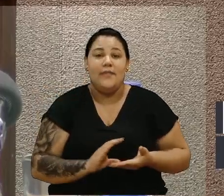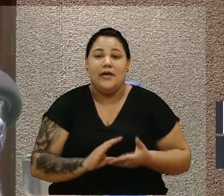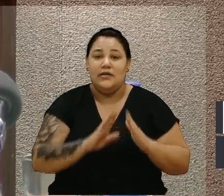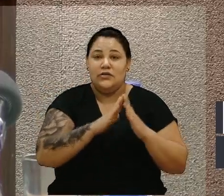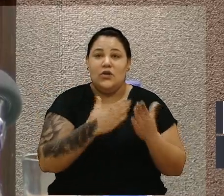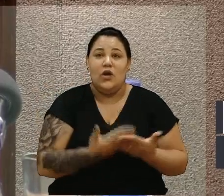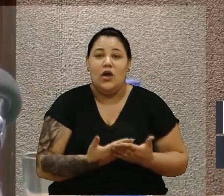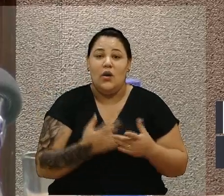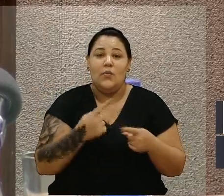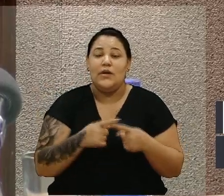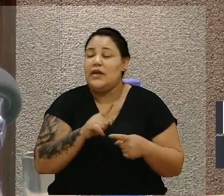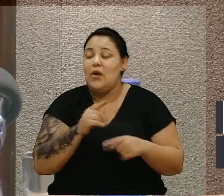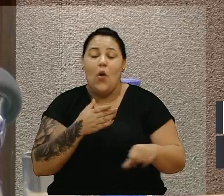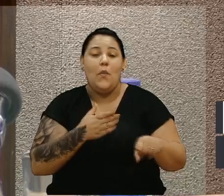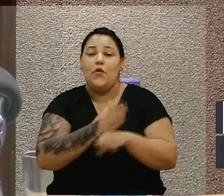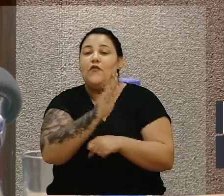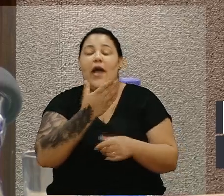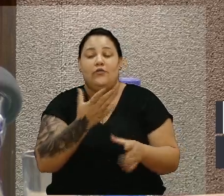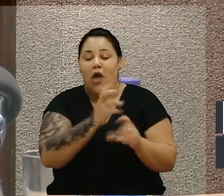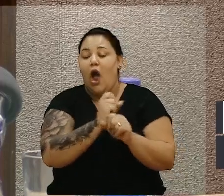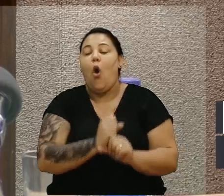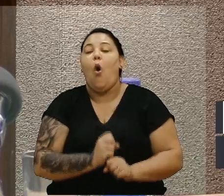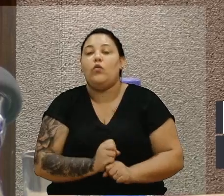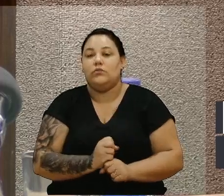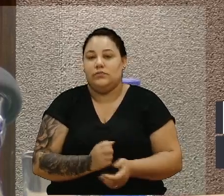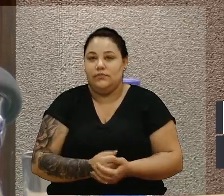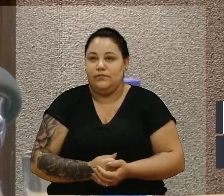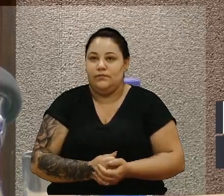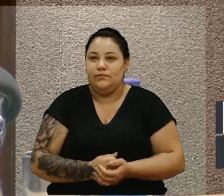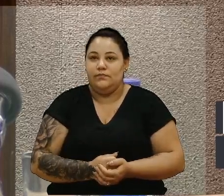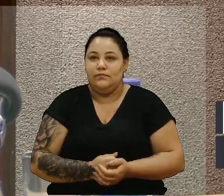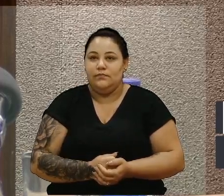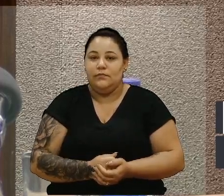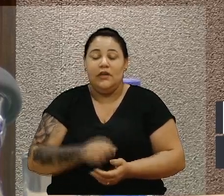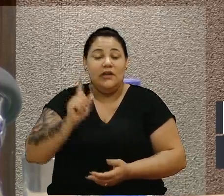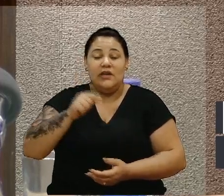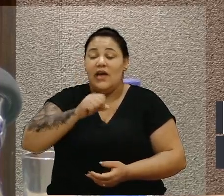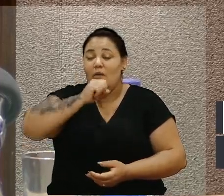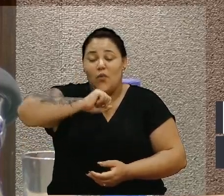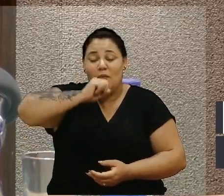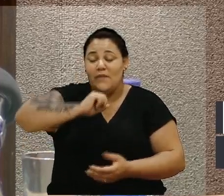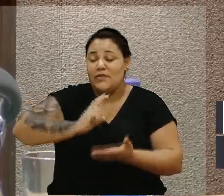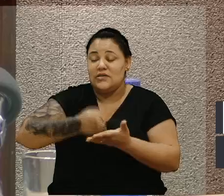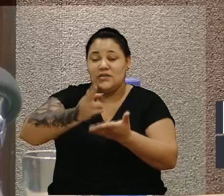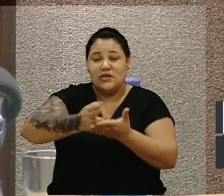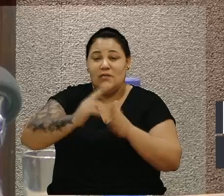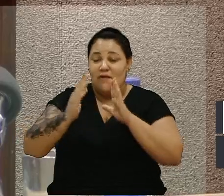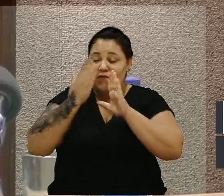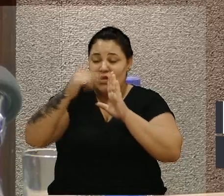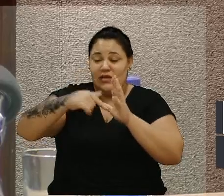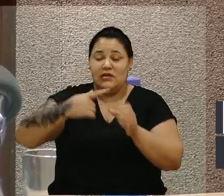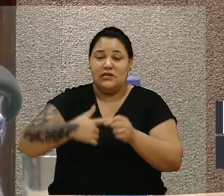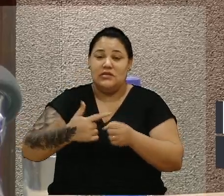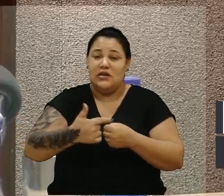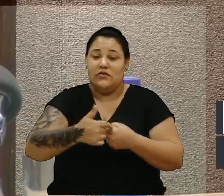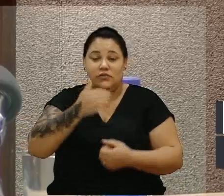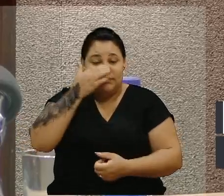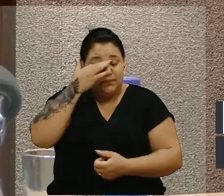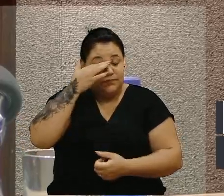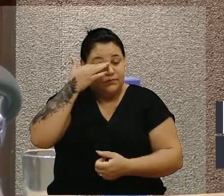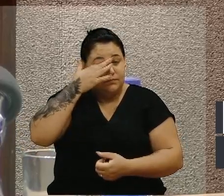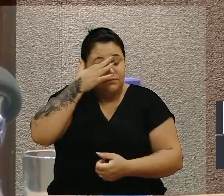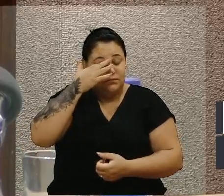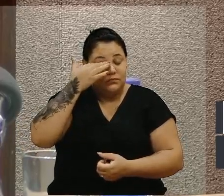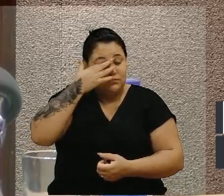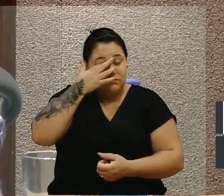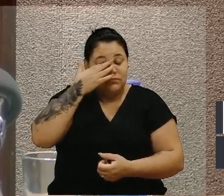foram aprovadas as suas prestações de contas, que é o velho problema que a gente enfrenta aqui na cidade. Então, saúdo essa decisão da